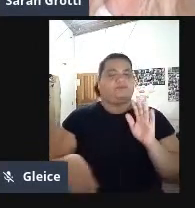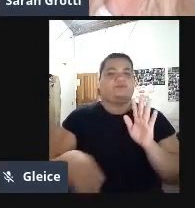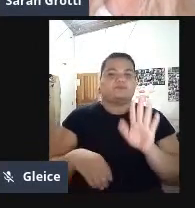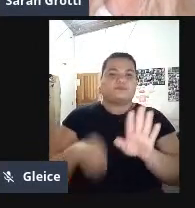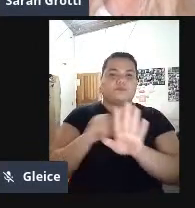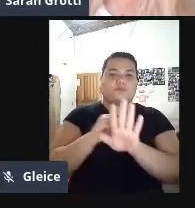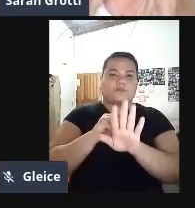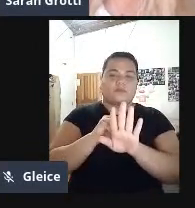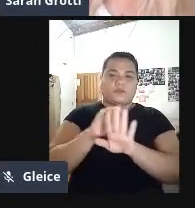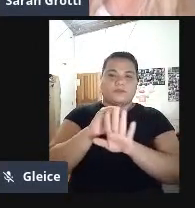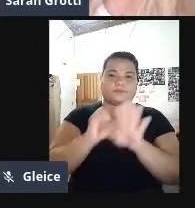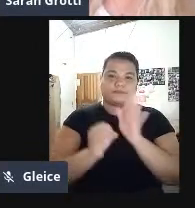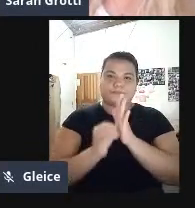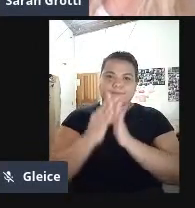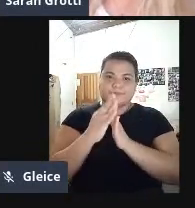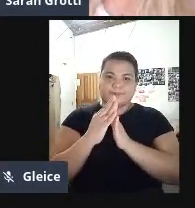lisina,